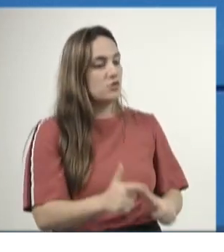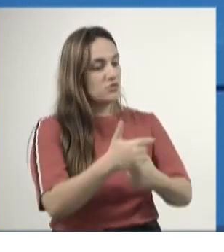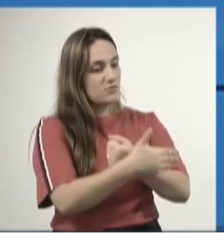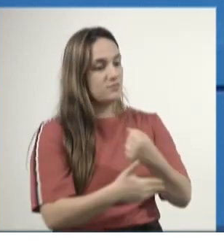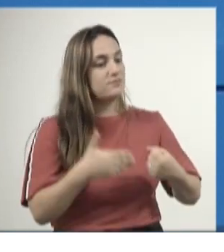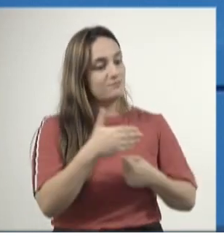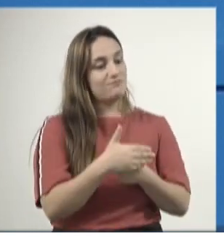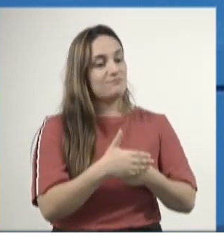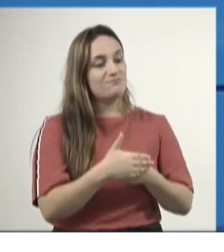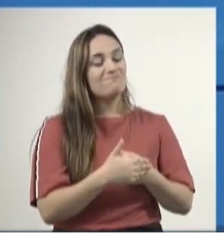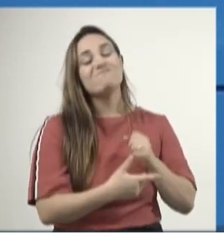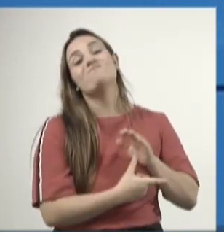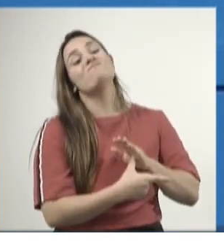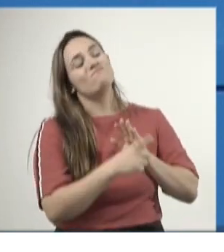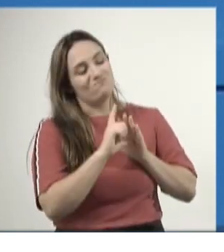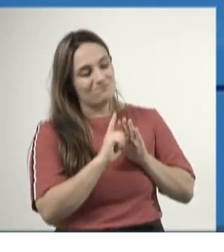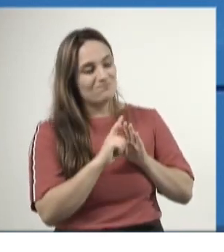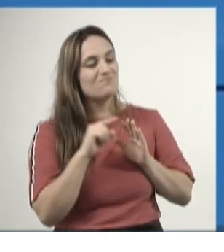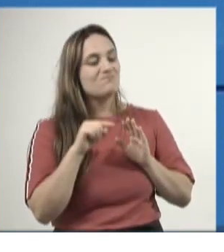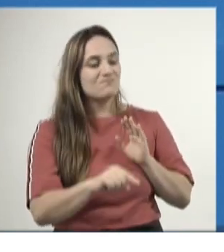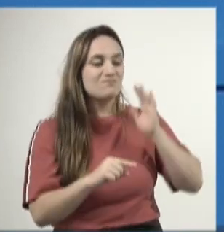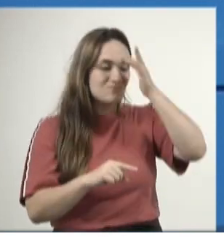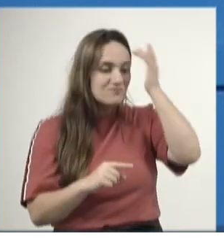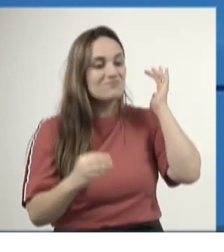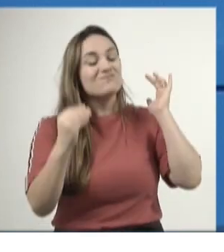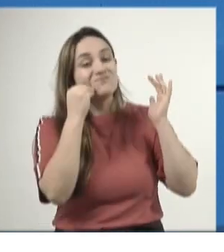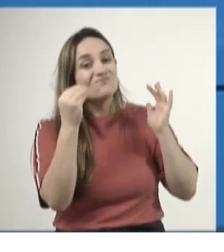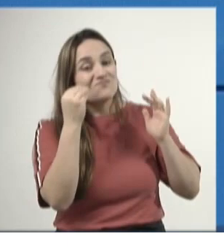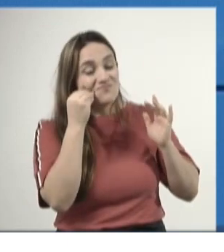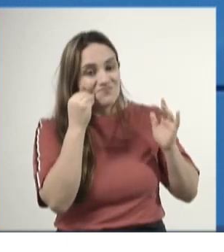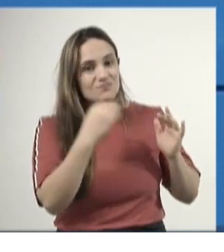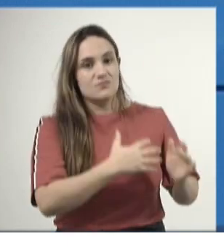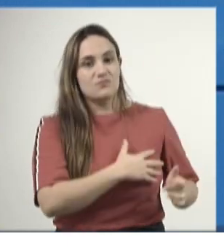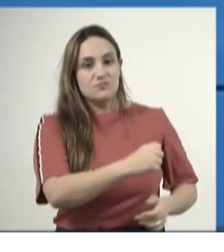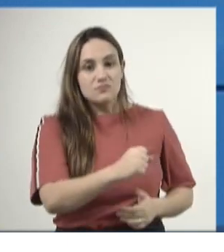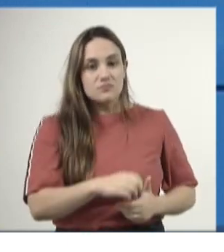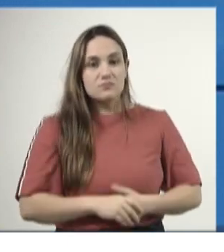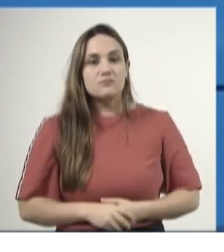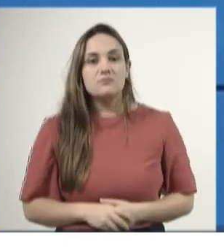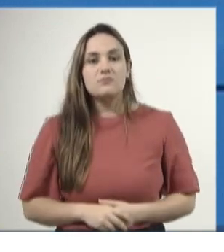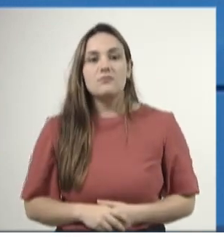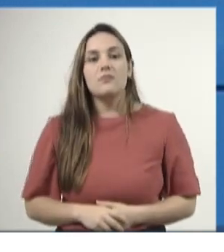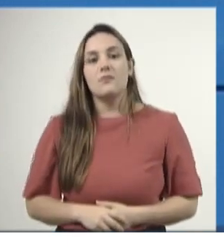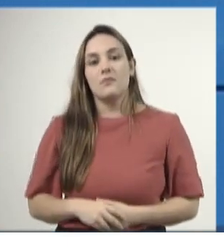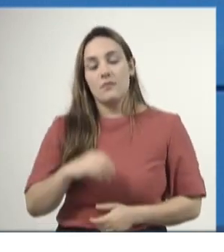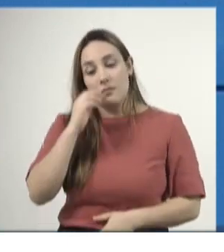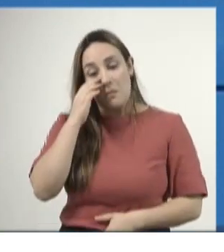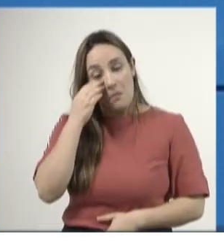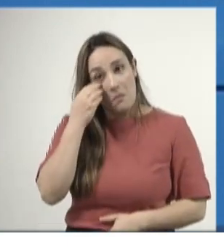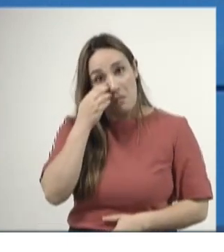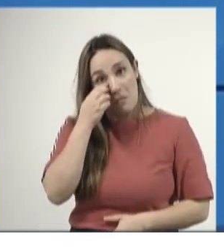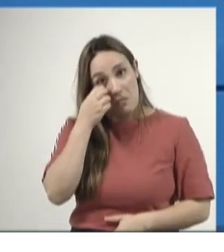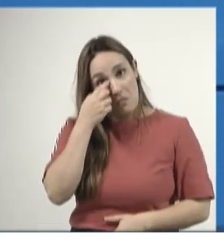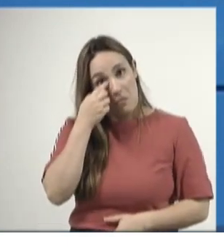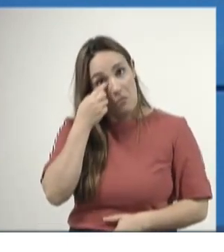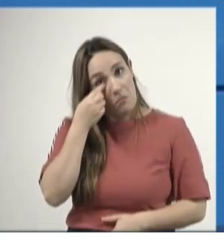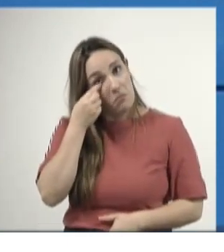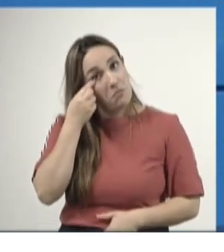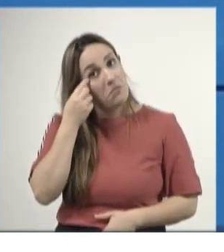antes deles praticarem a tentativa, antes que eles ainda estão